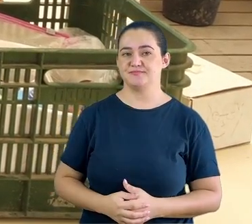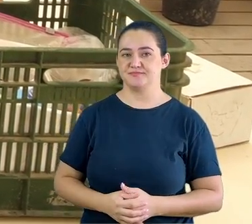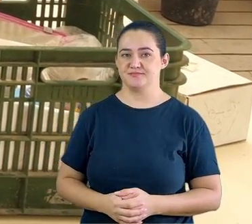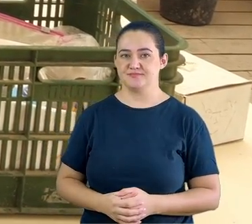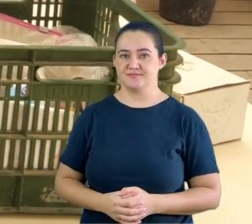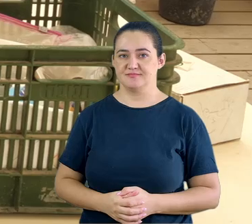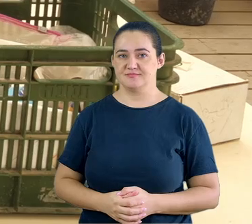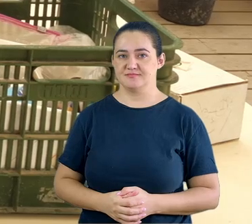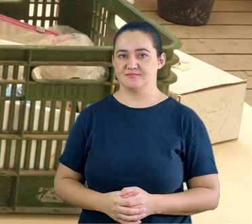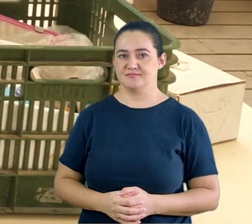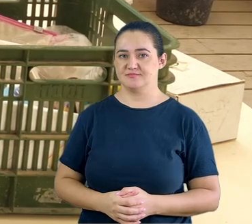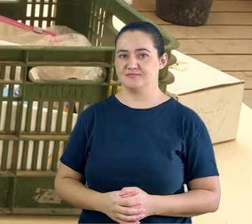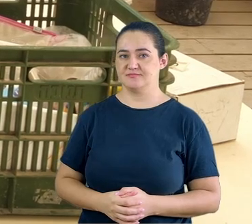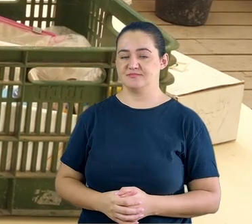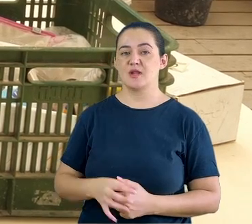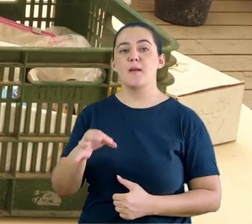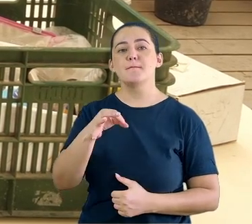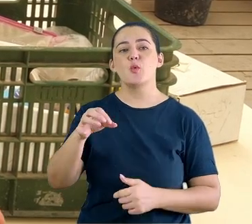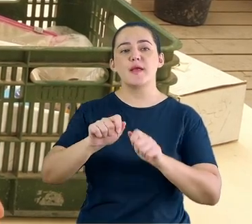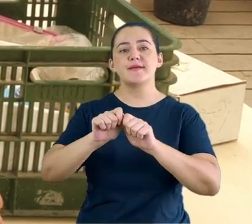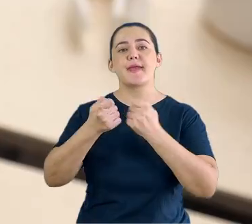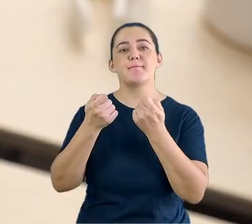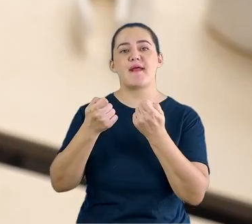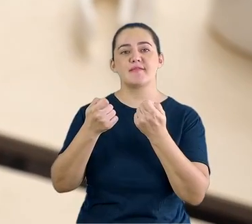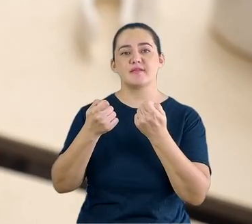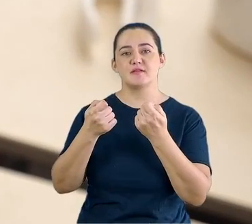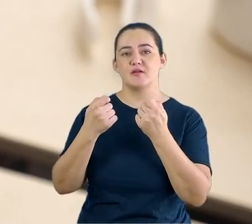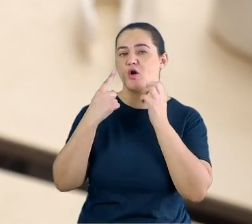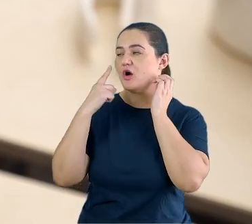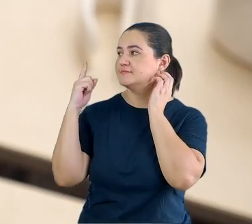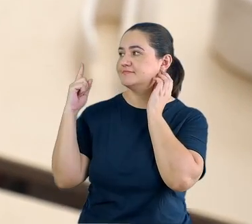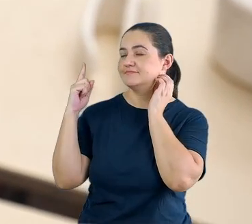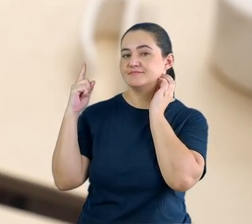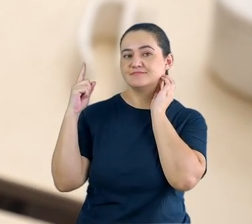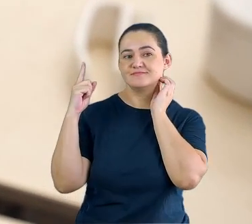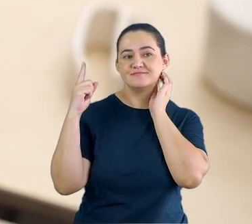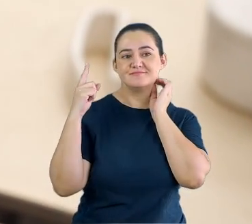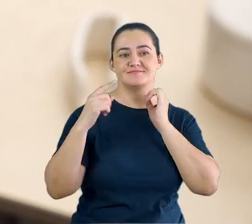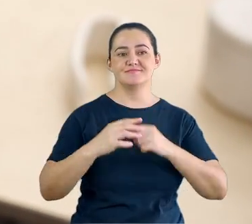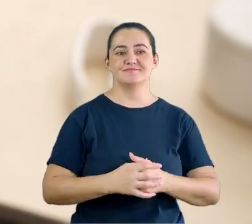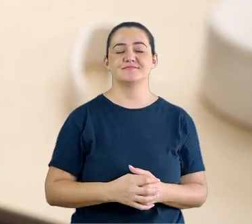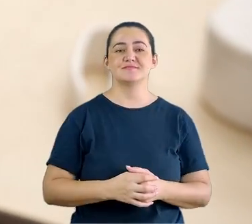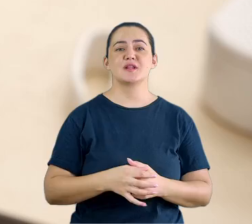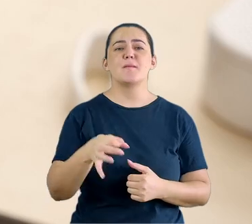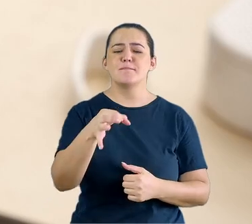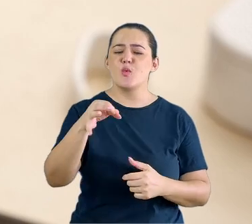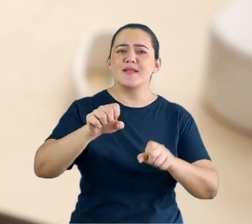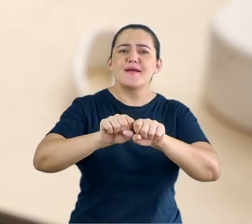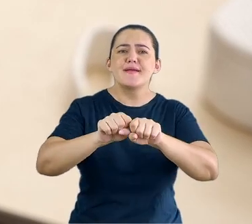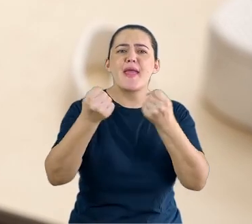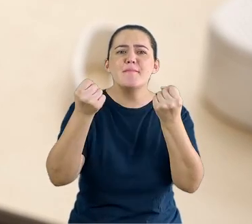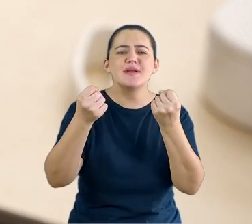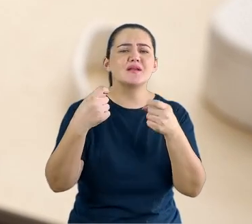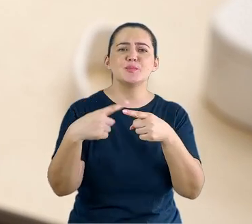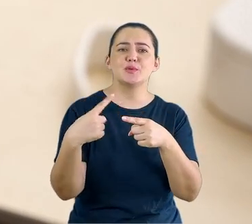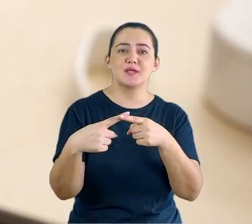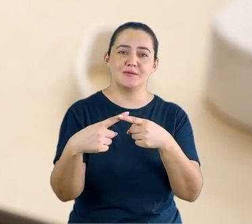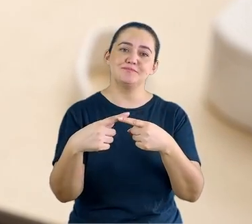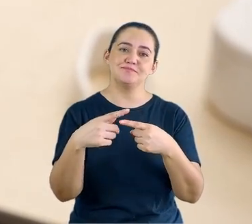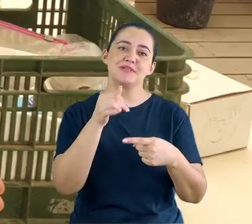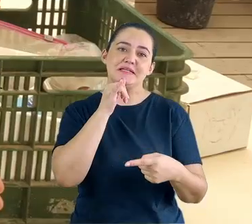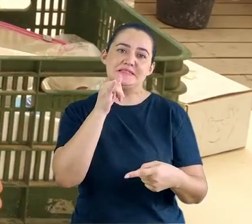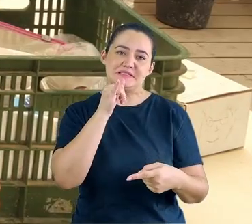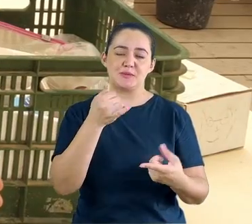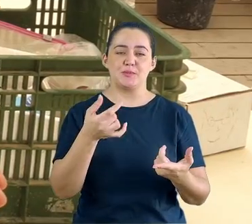uma moeda quebrada ao meio. Você está vendo que a moeda está partida? Agora que vem a curiosidade. Naquela época,